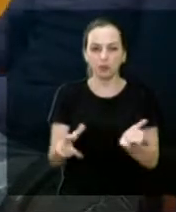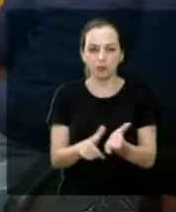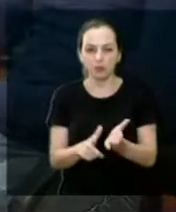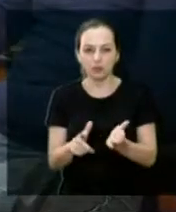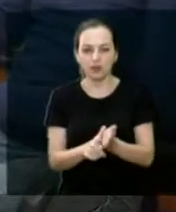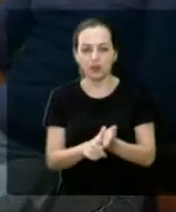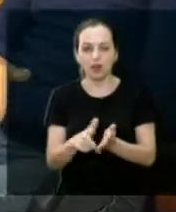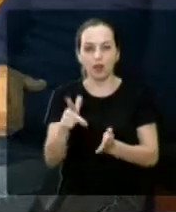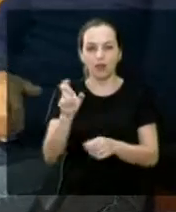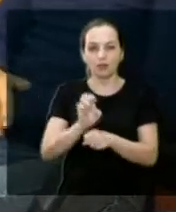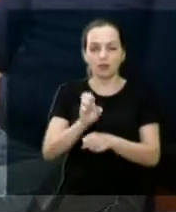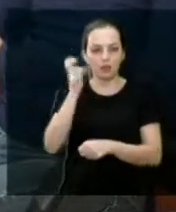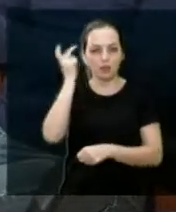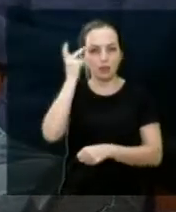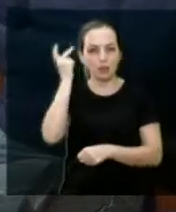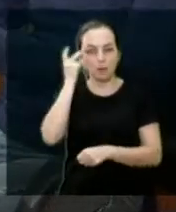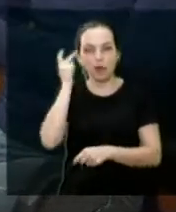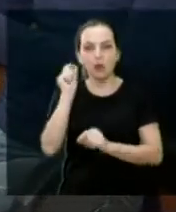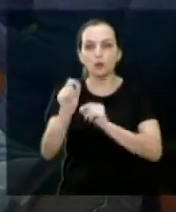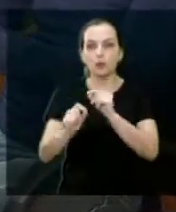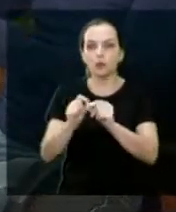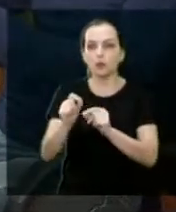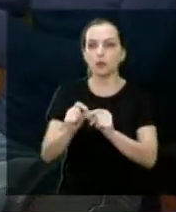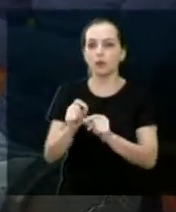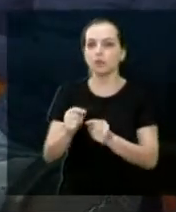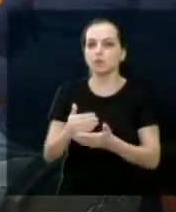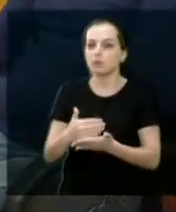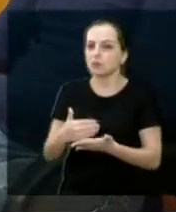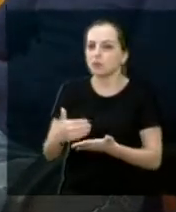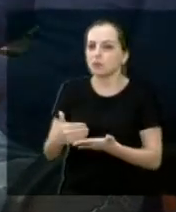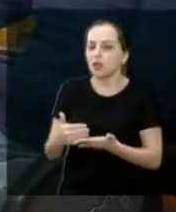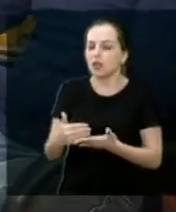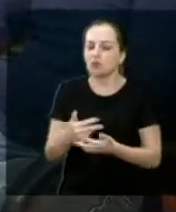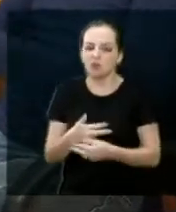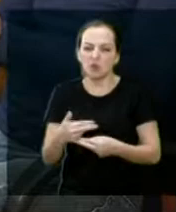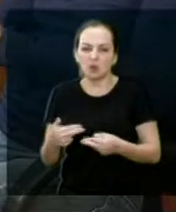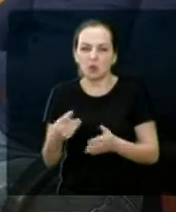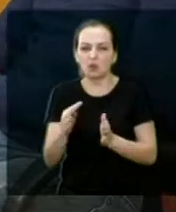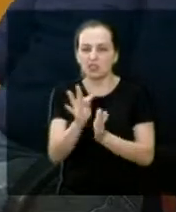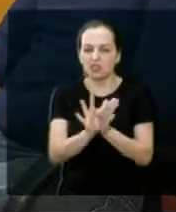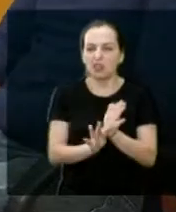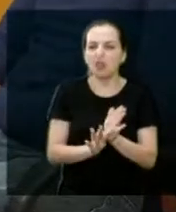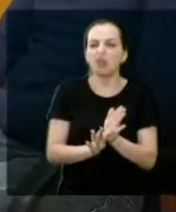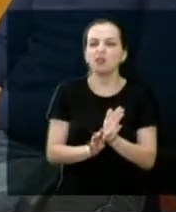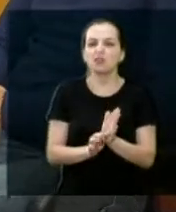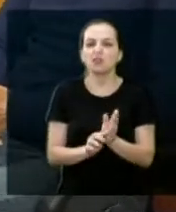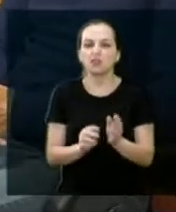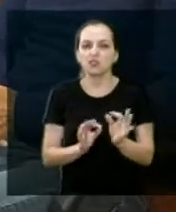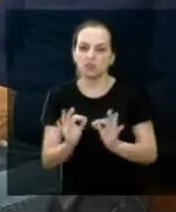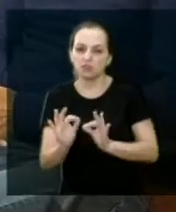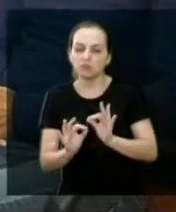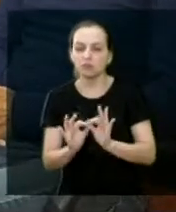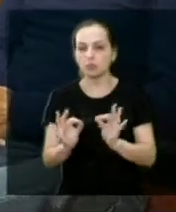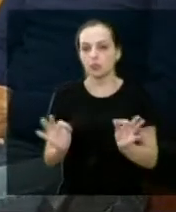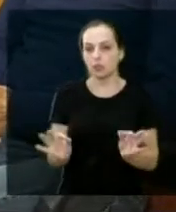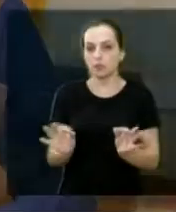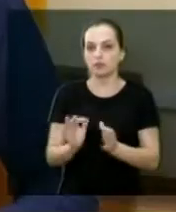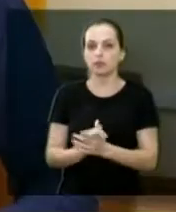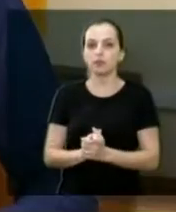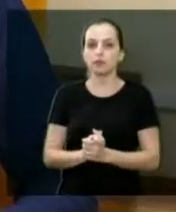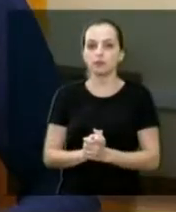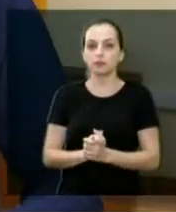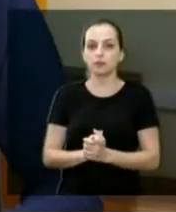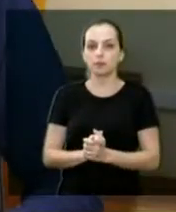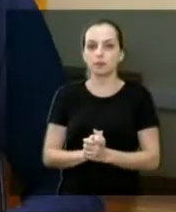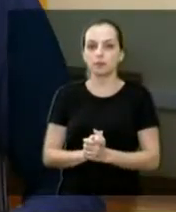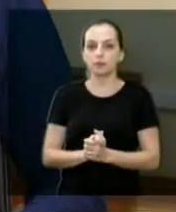Começou a trabalhar. Coisa de jovem. Comecei, mas eram pautas pequenas, coisas fáceis, mandavam prontas, não tinha problema. Até que um dia, eu posso